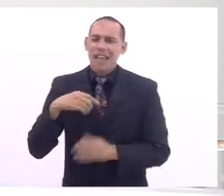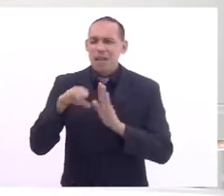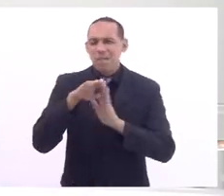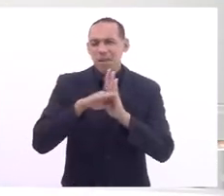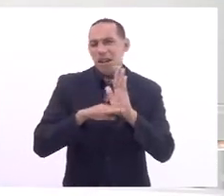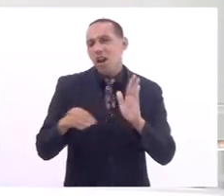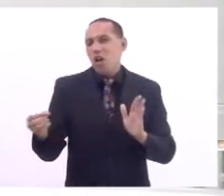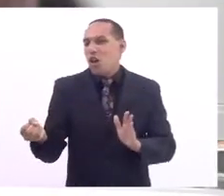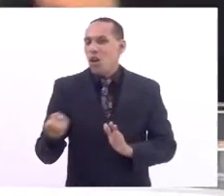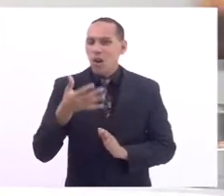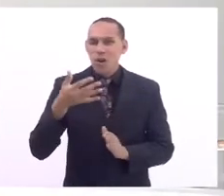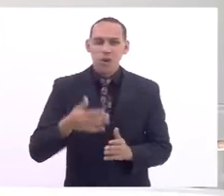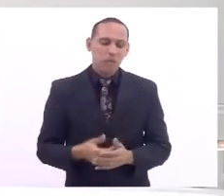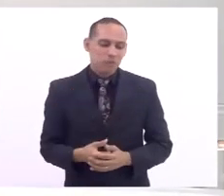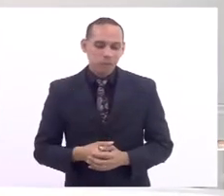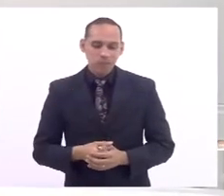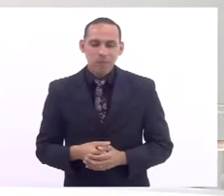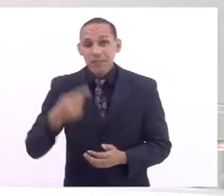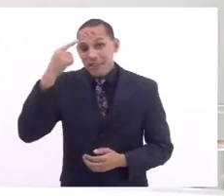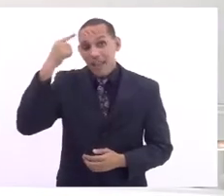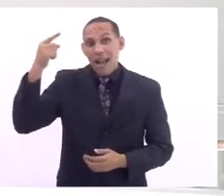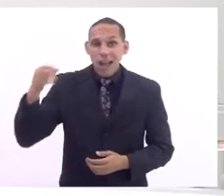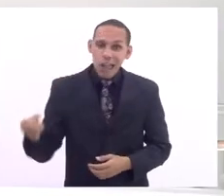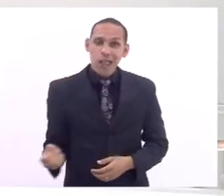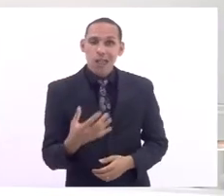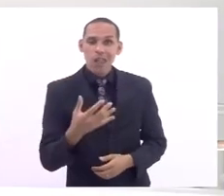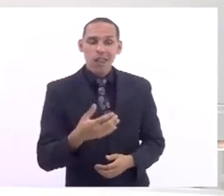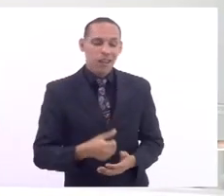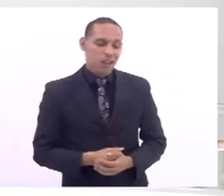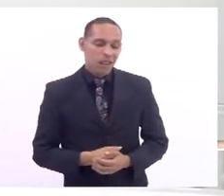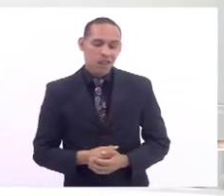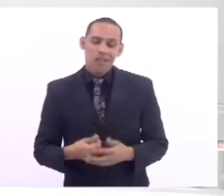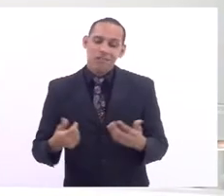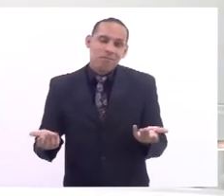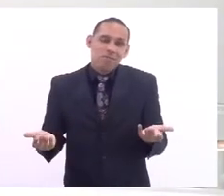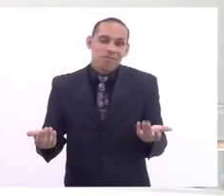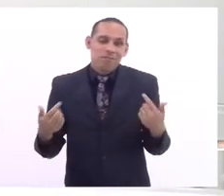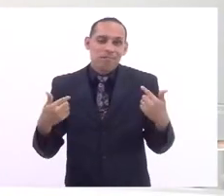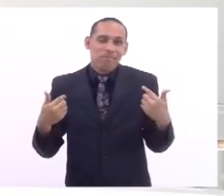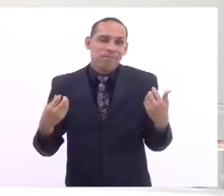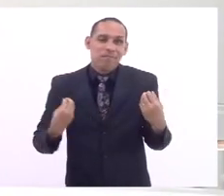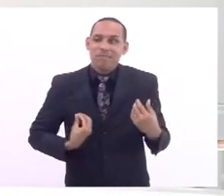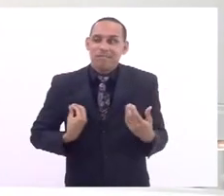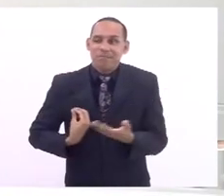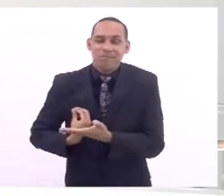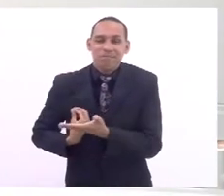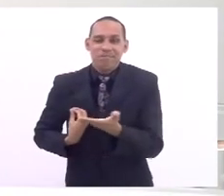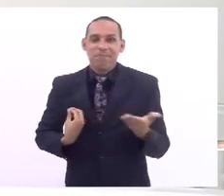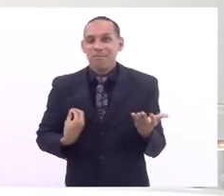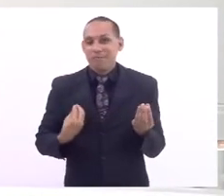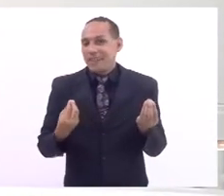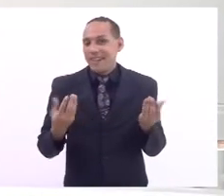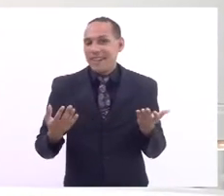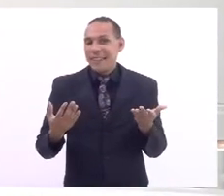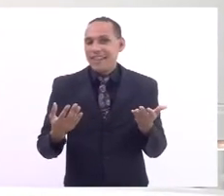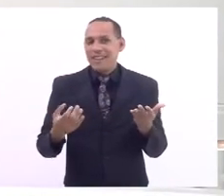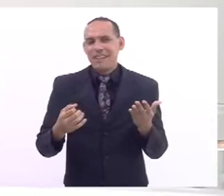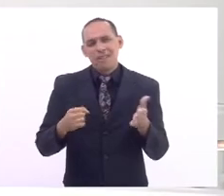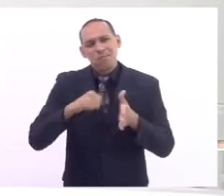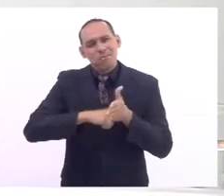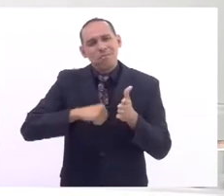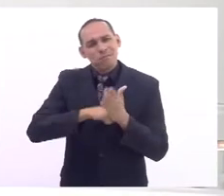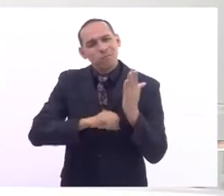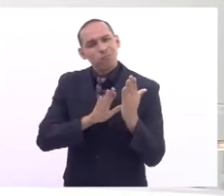pautas novas ideias e tão aí com toda essa força necessária para lidar com os desafios